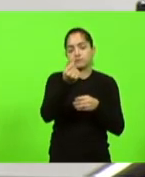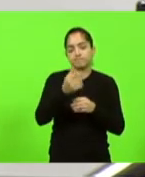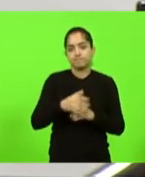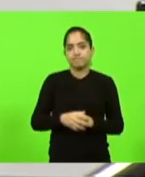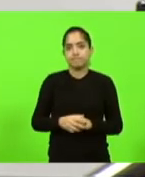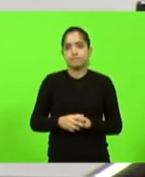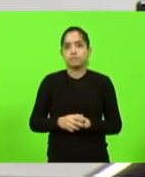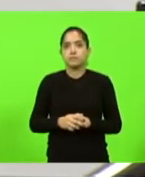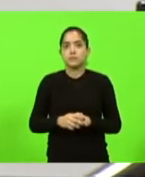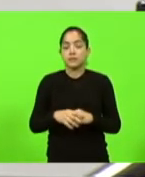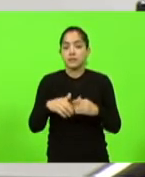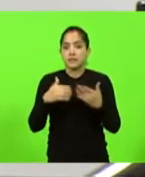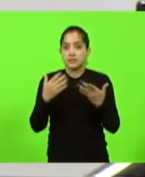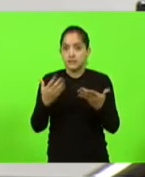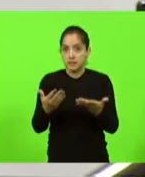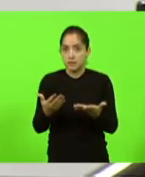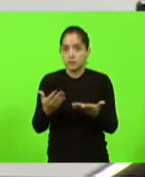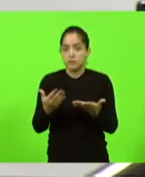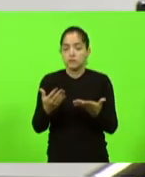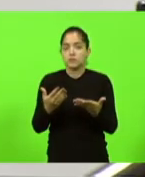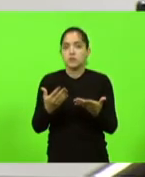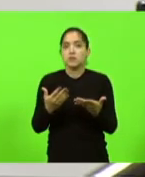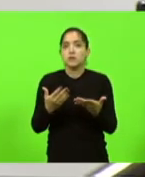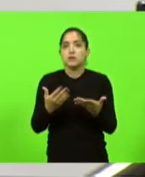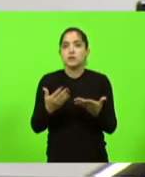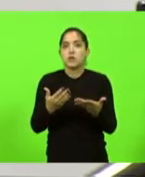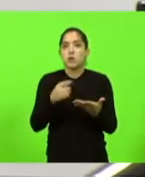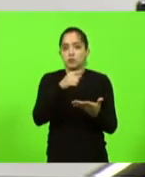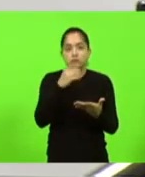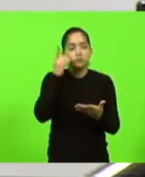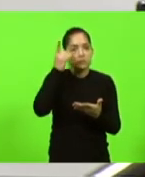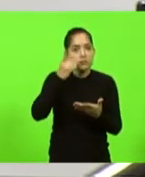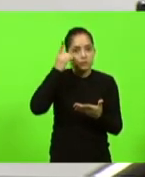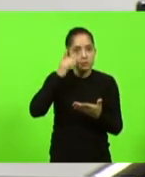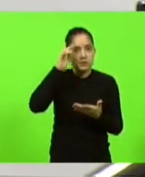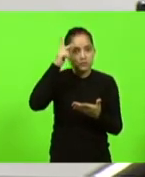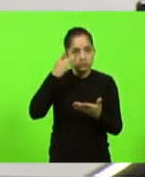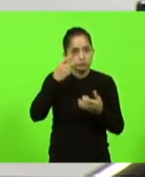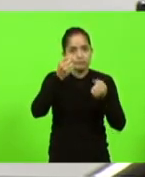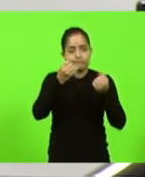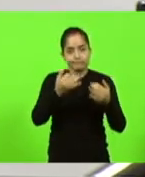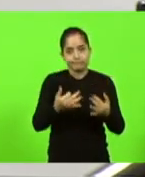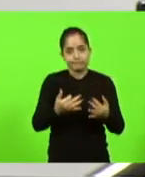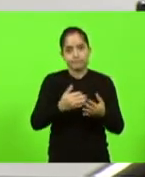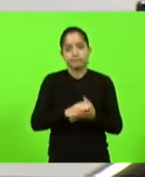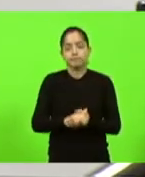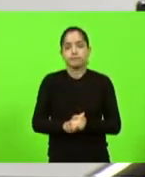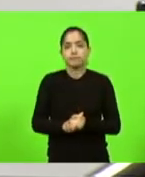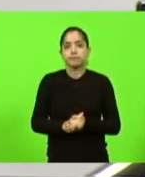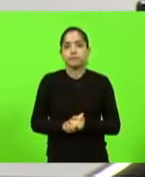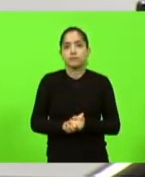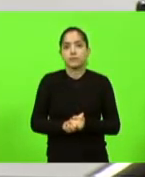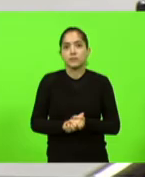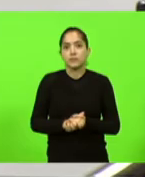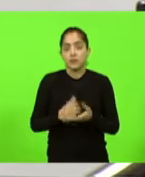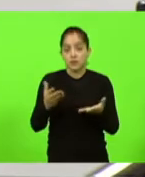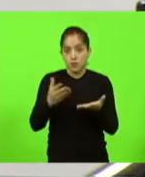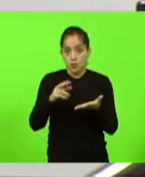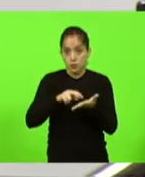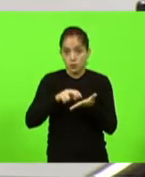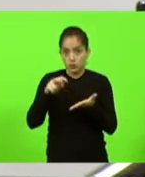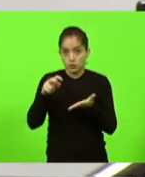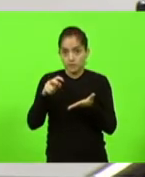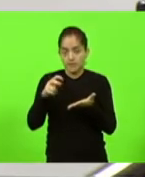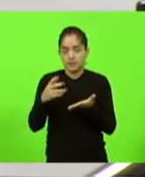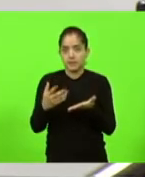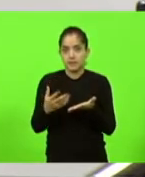Bem, mas isso tudo, o deputado Milton Alves já se referiu, deputado Mauro de Nadal. Hoje pela manhã,